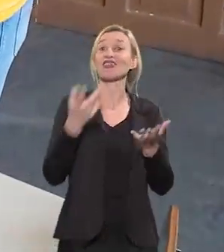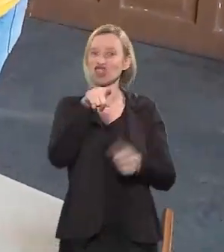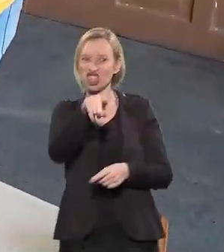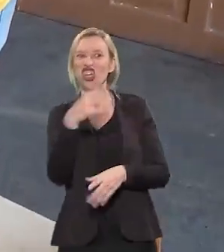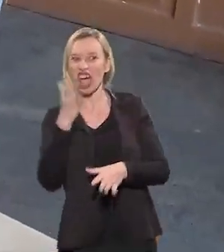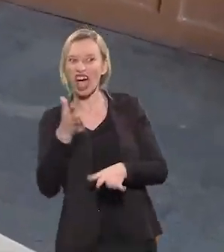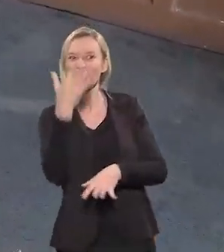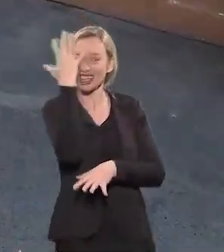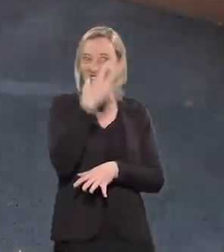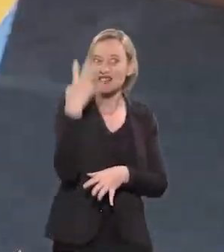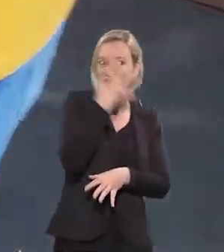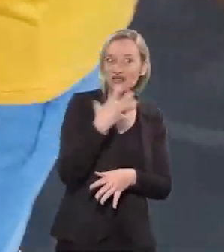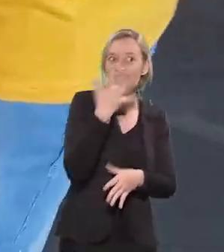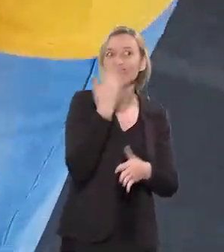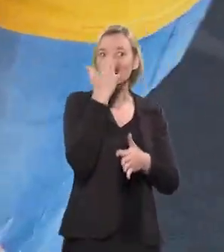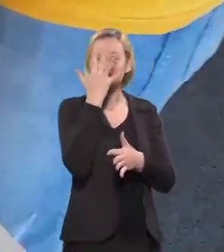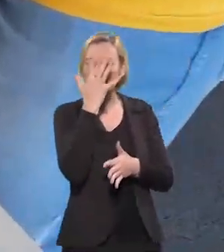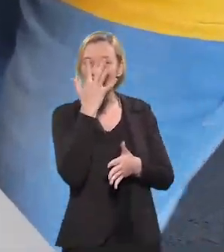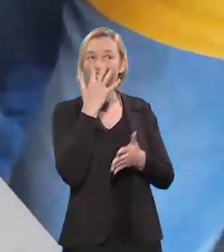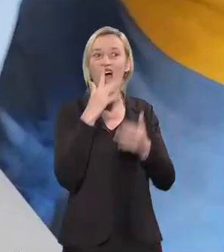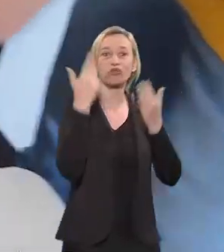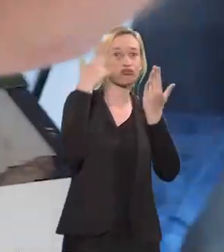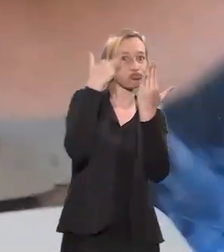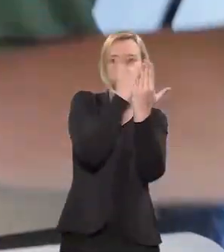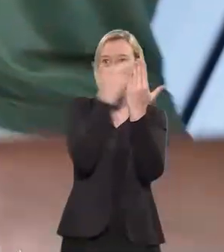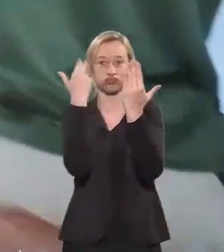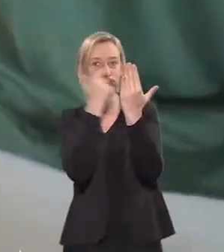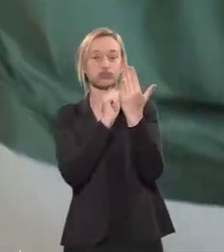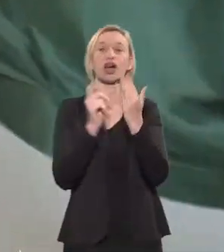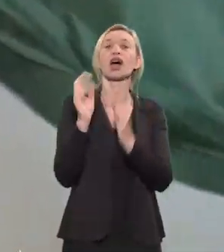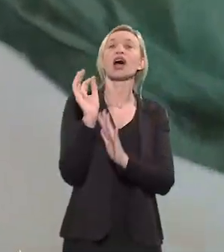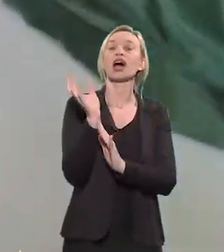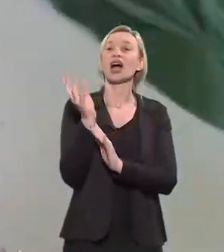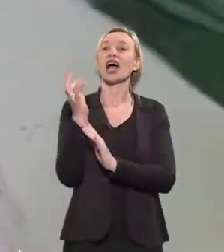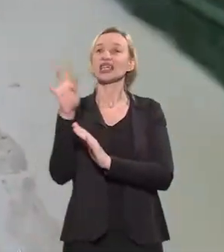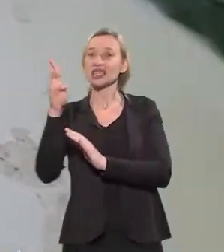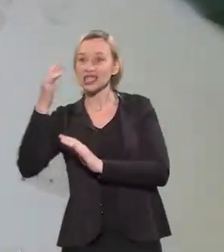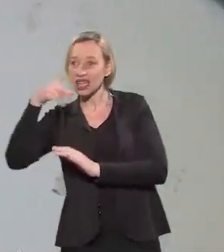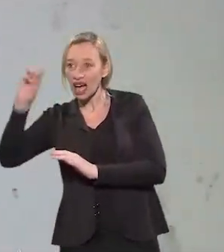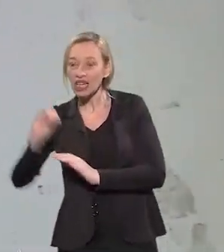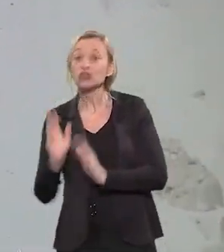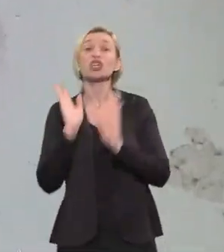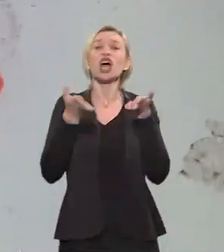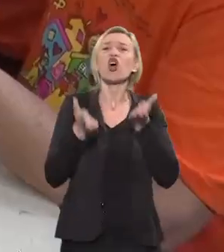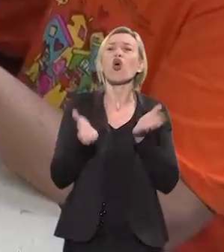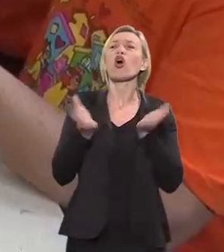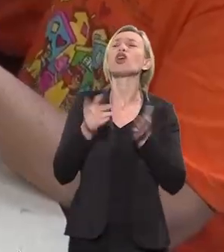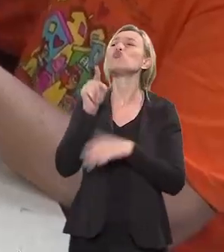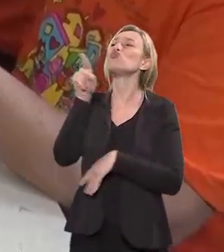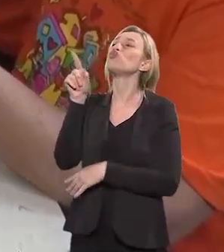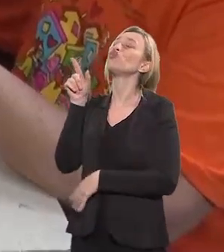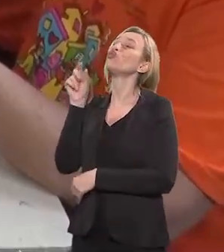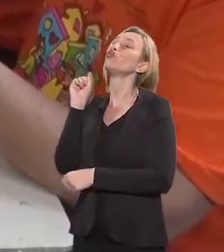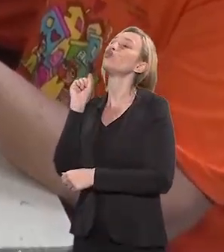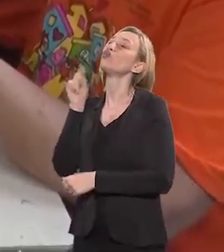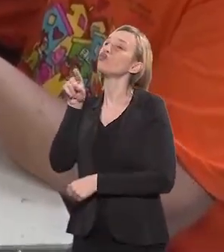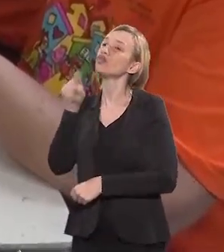pro carnaval, já foi pra Exatamente. Maquiagem, já foi pro artesanato. E agora, que